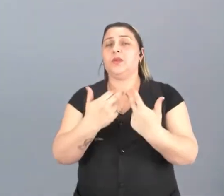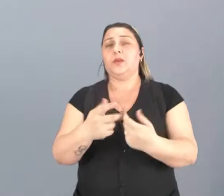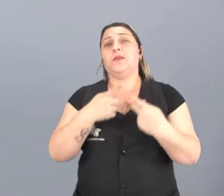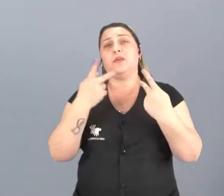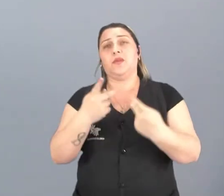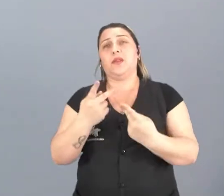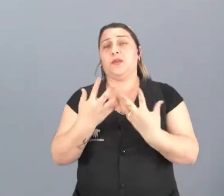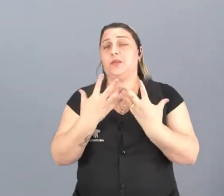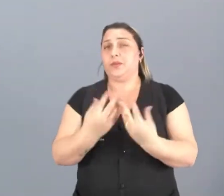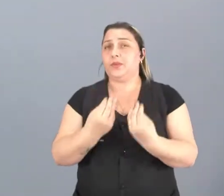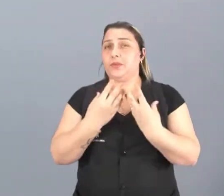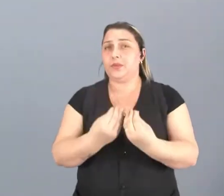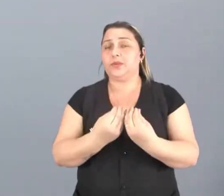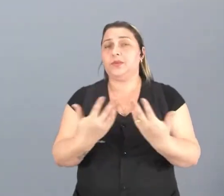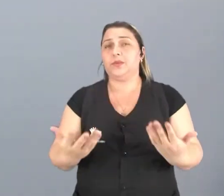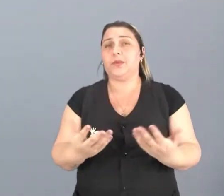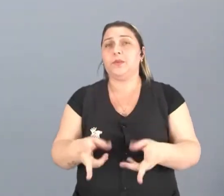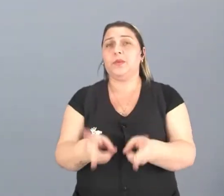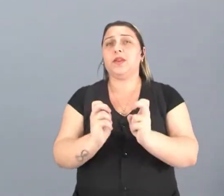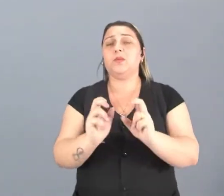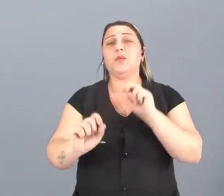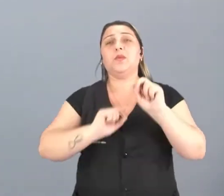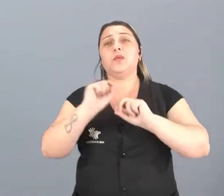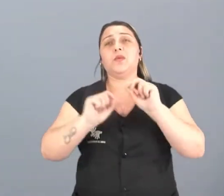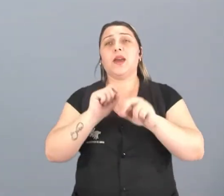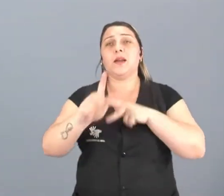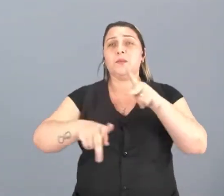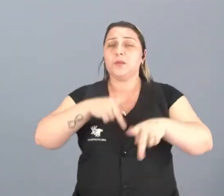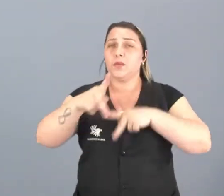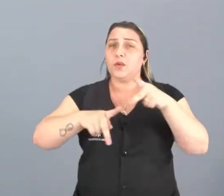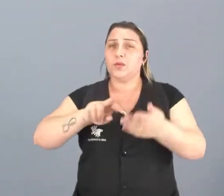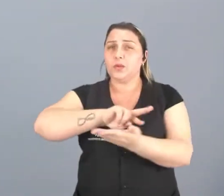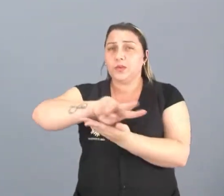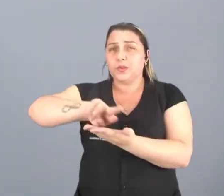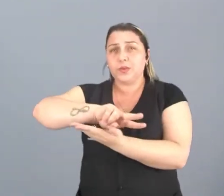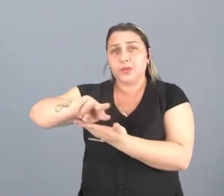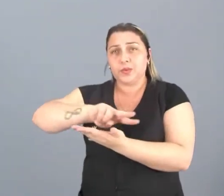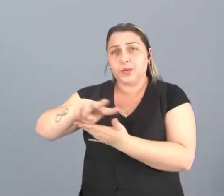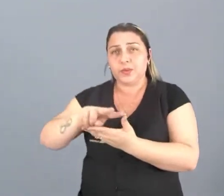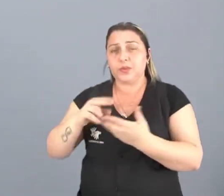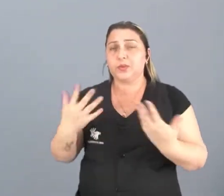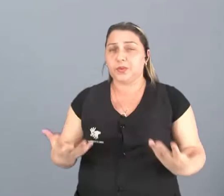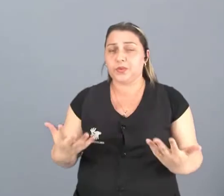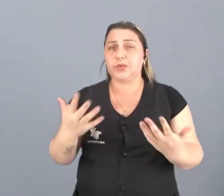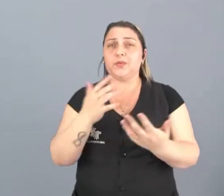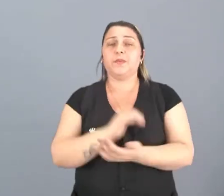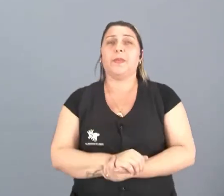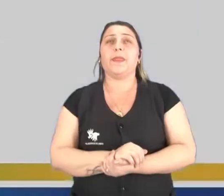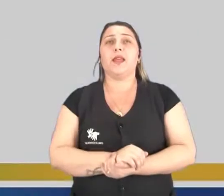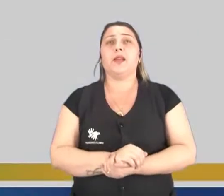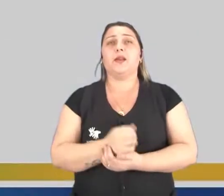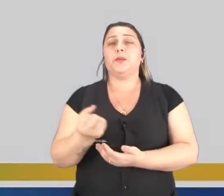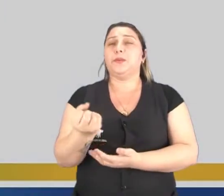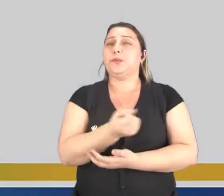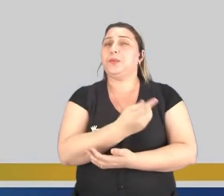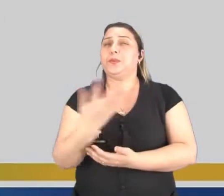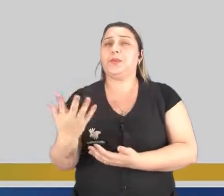demais. Então, a gente percebe o quê? Que eram povos diversos, múltiplos, com